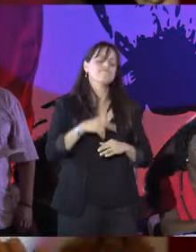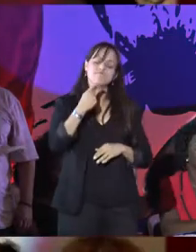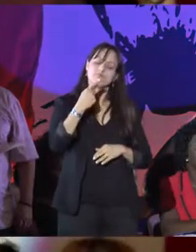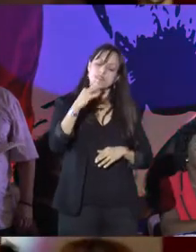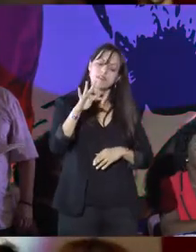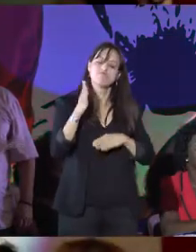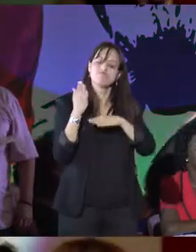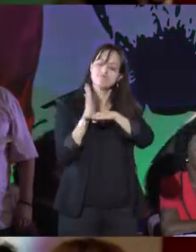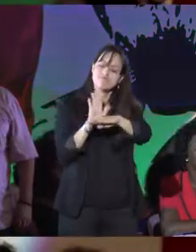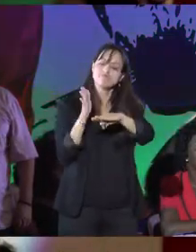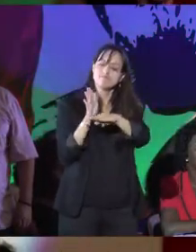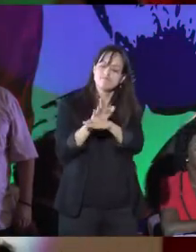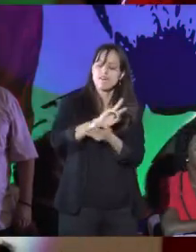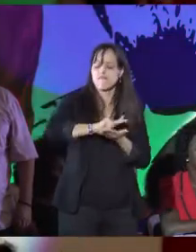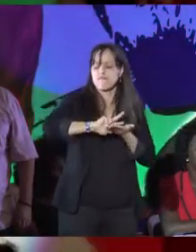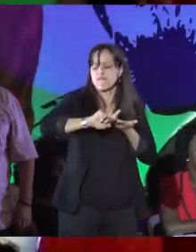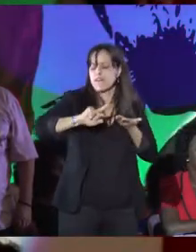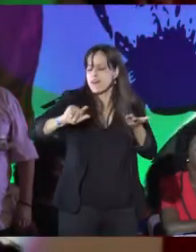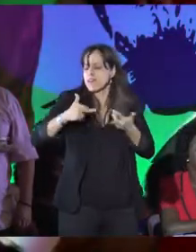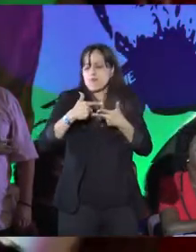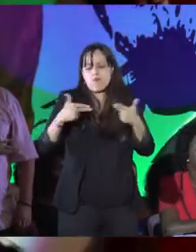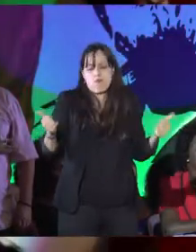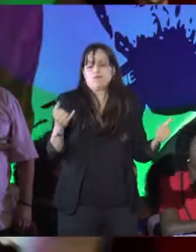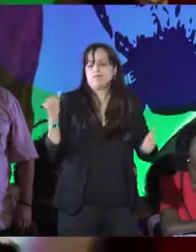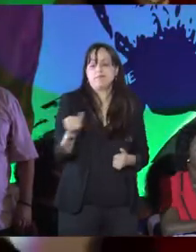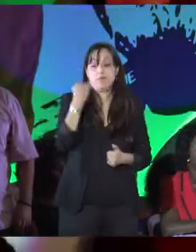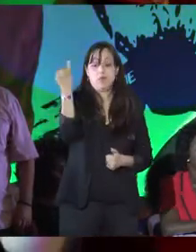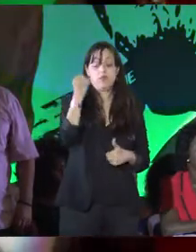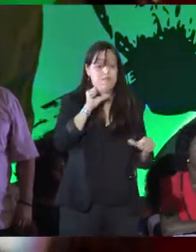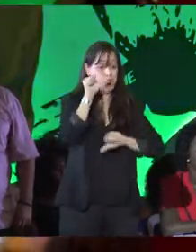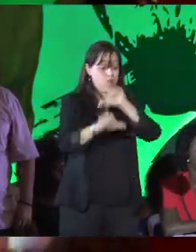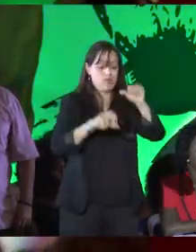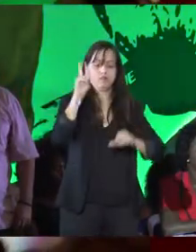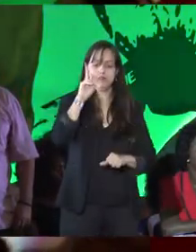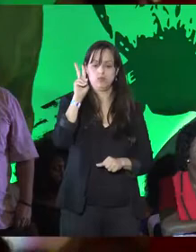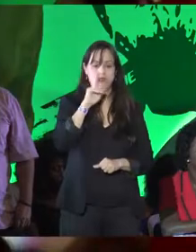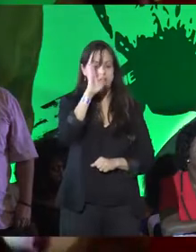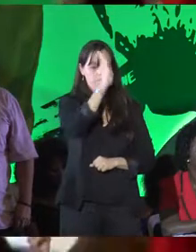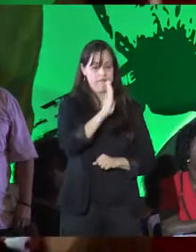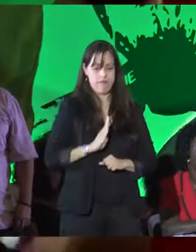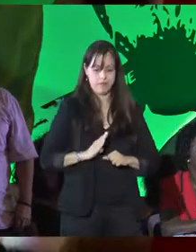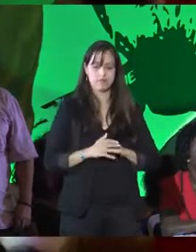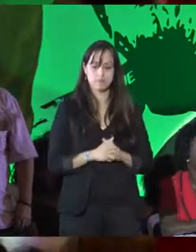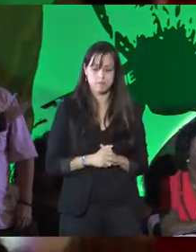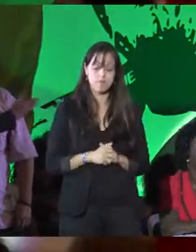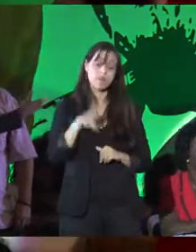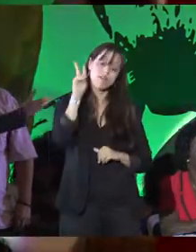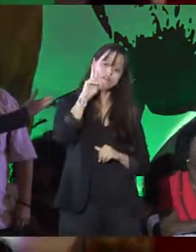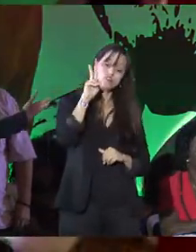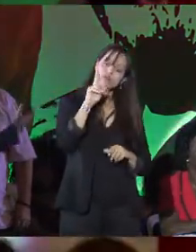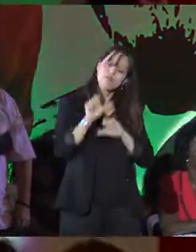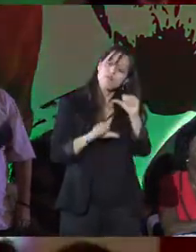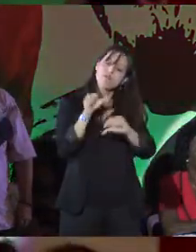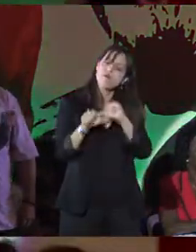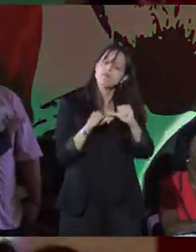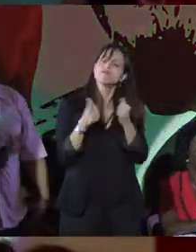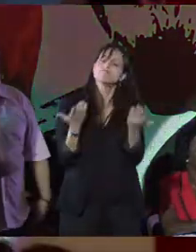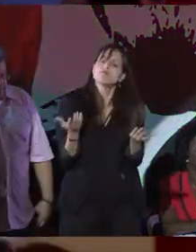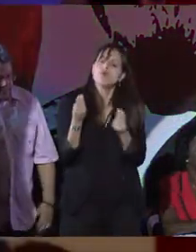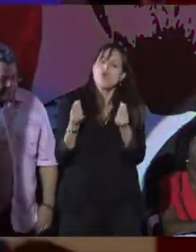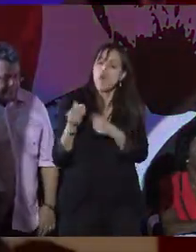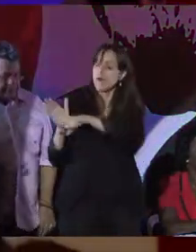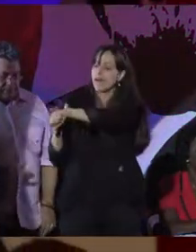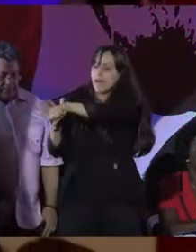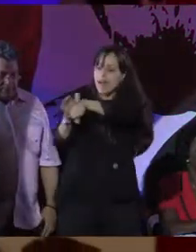contribuições inegáveis para que a gente pudesse transformar e mudar a história do nosso país. uma história mudada a muitas